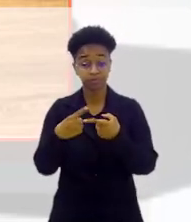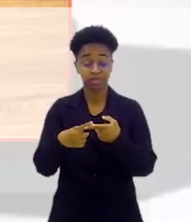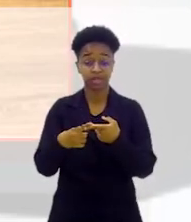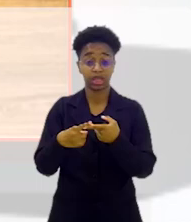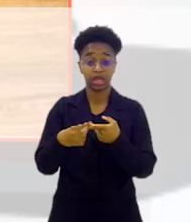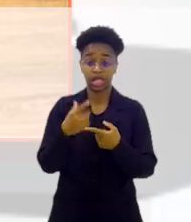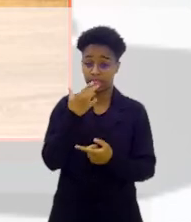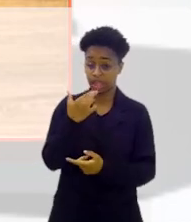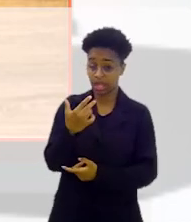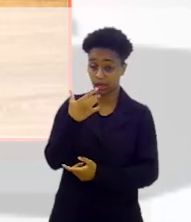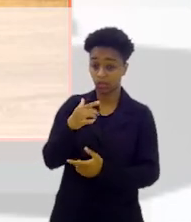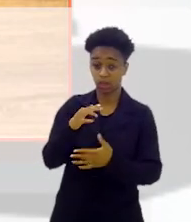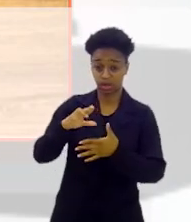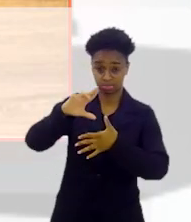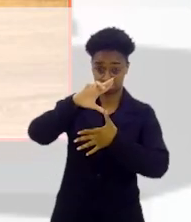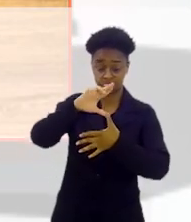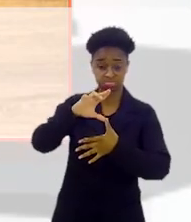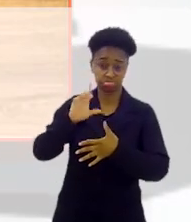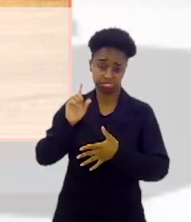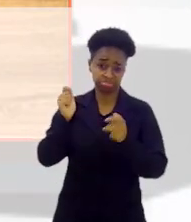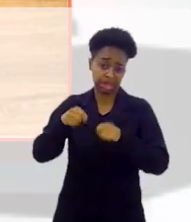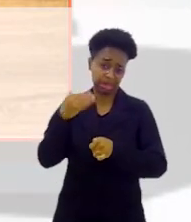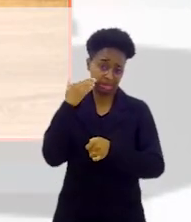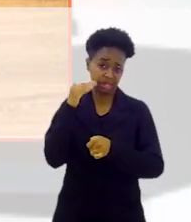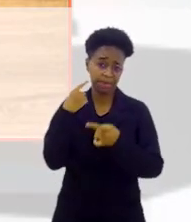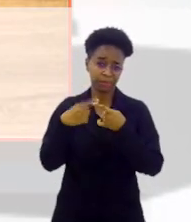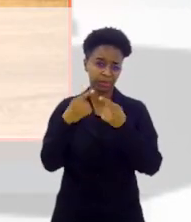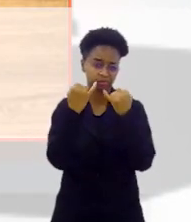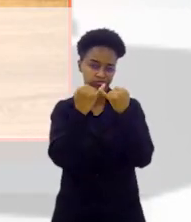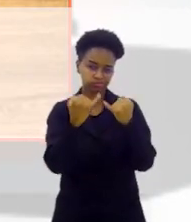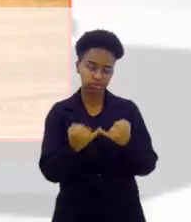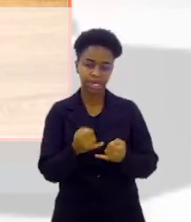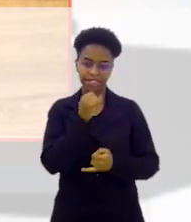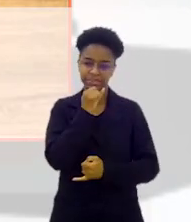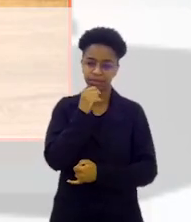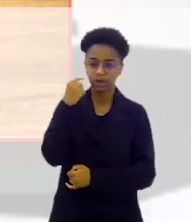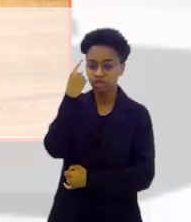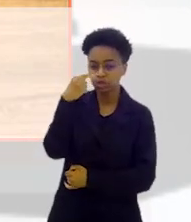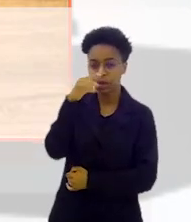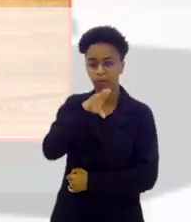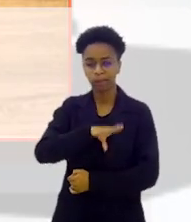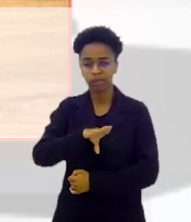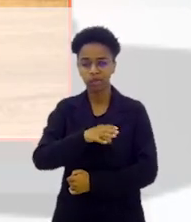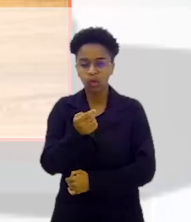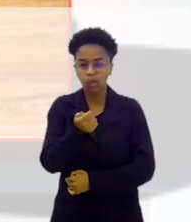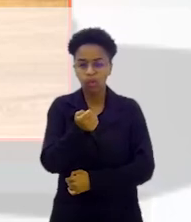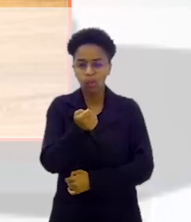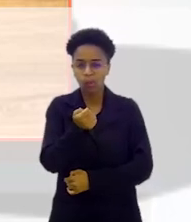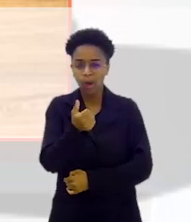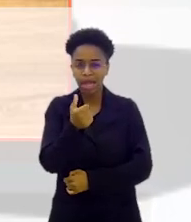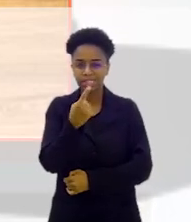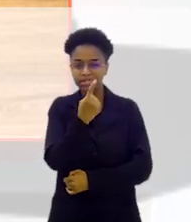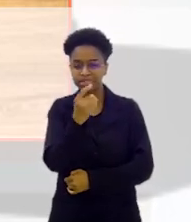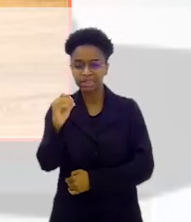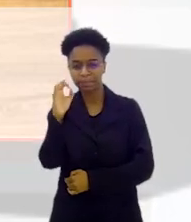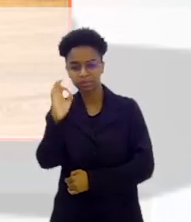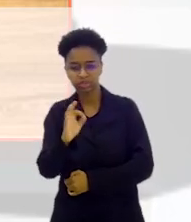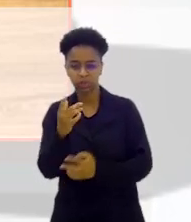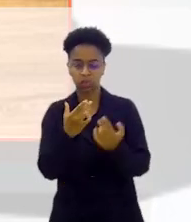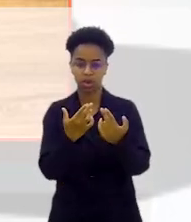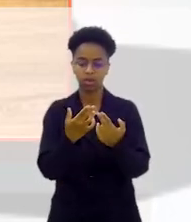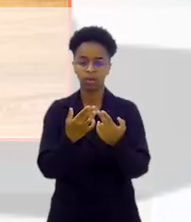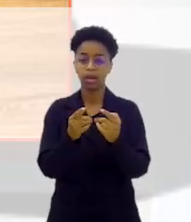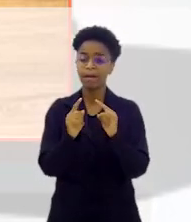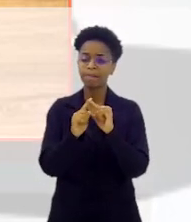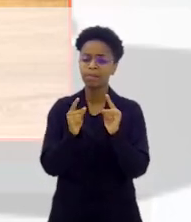as línguas latinas até se entende, porque existe uma semelhança muito grande. Se você pega um texto em espanhol e em português, ele é quase